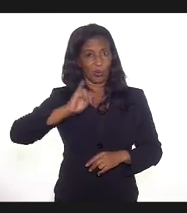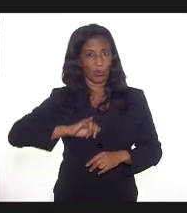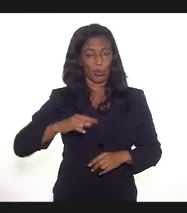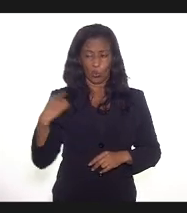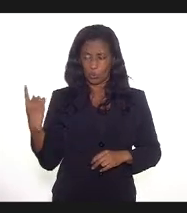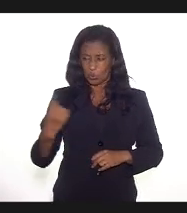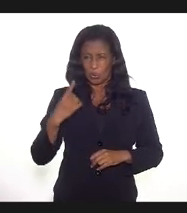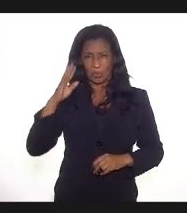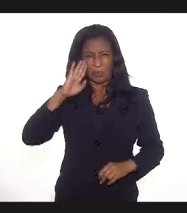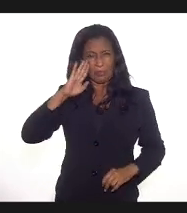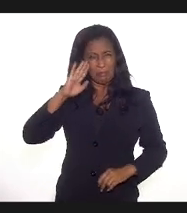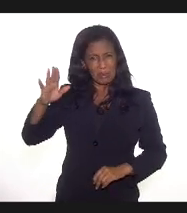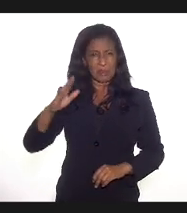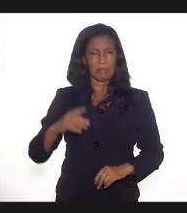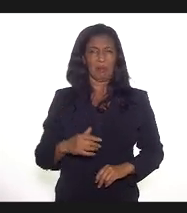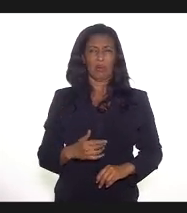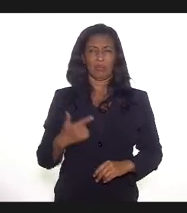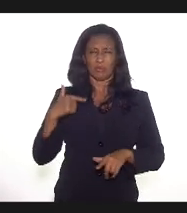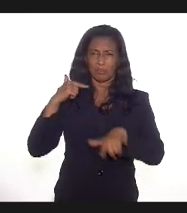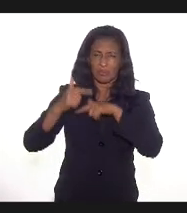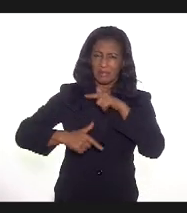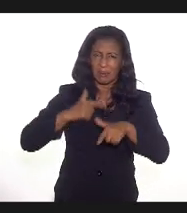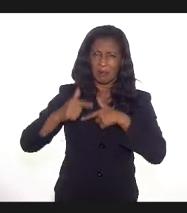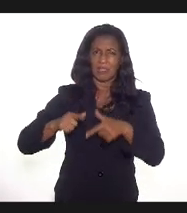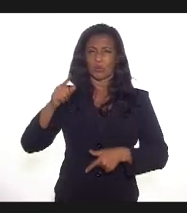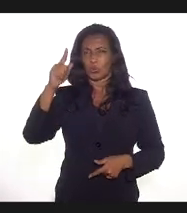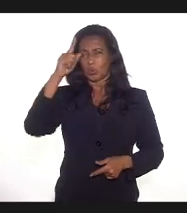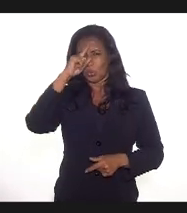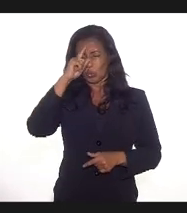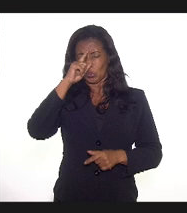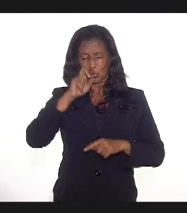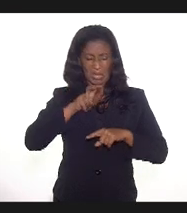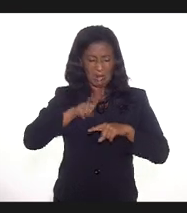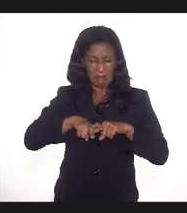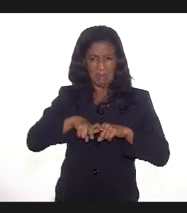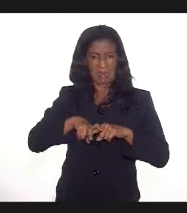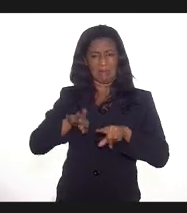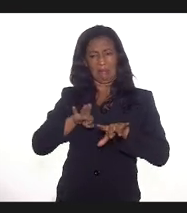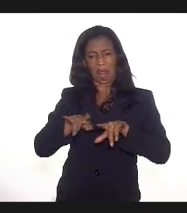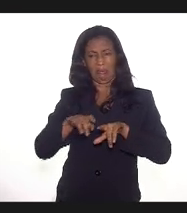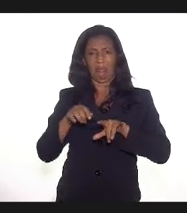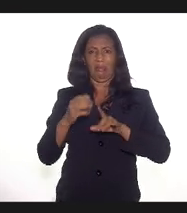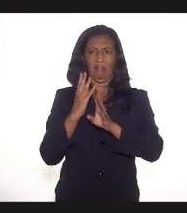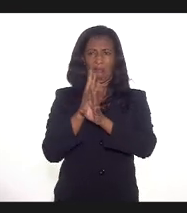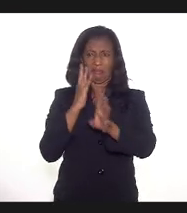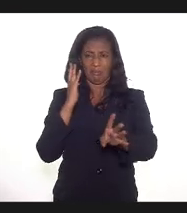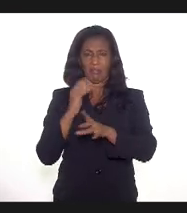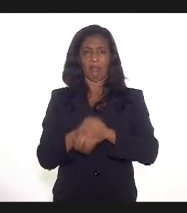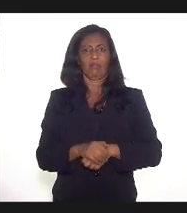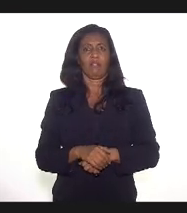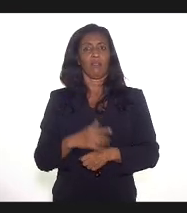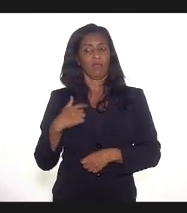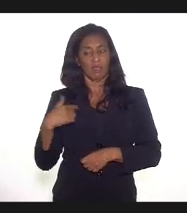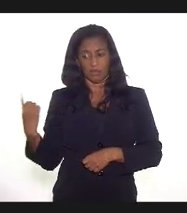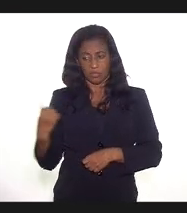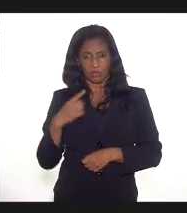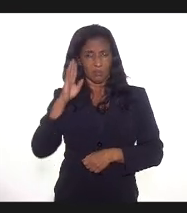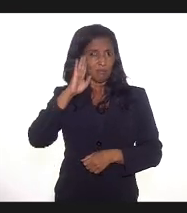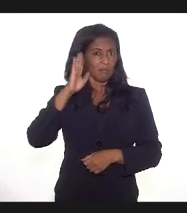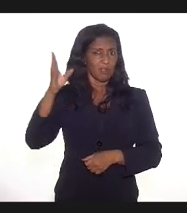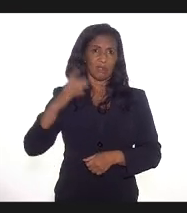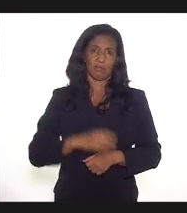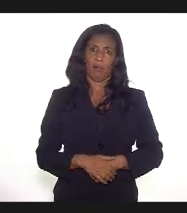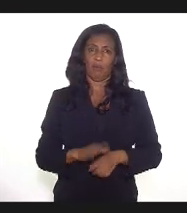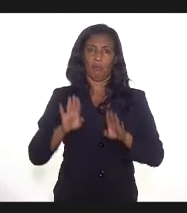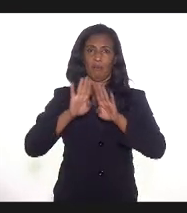estamos trabalhando, estamos atendendo as pessoas. É balcão, é mesa, é tudo. E a gente também é essencial para